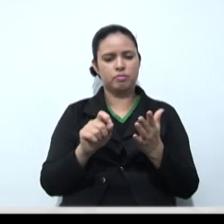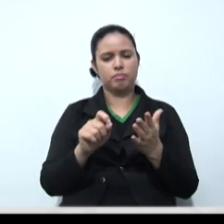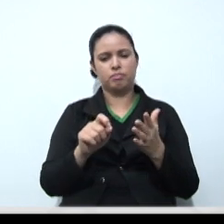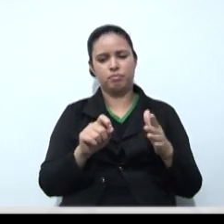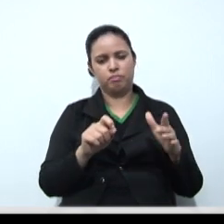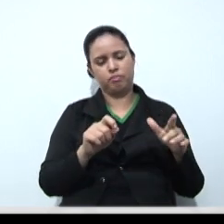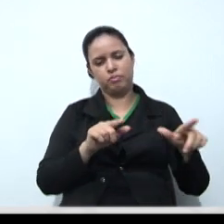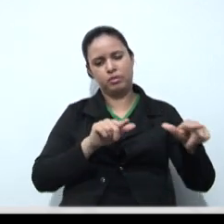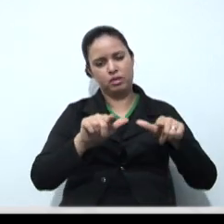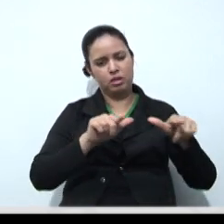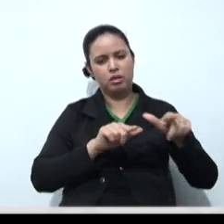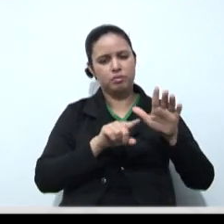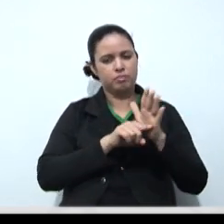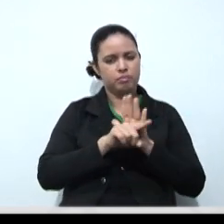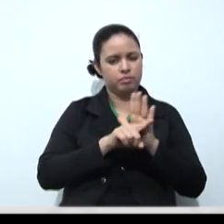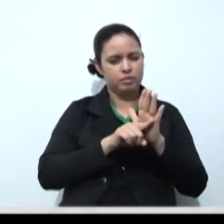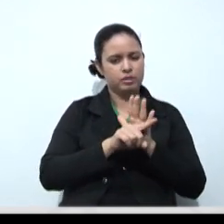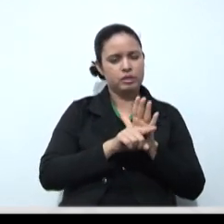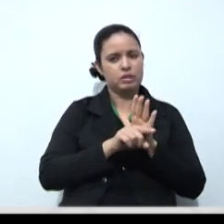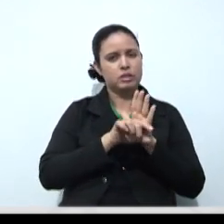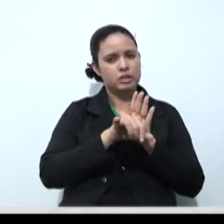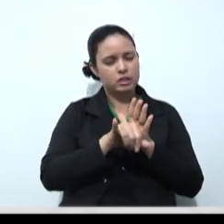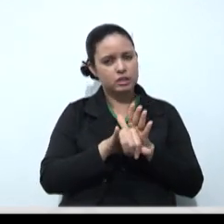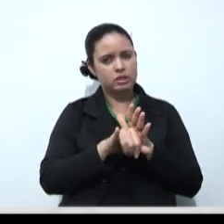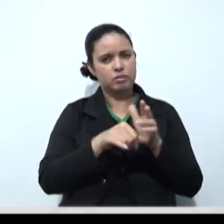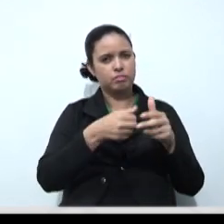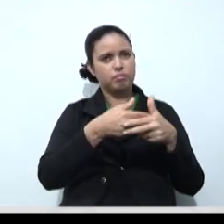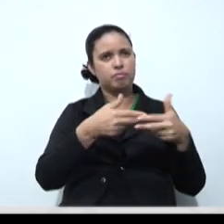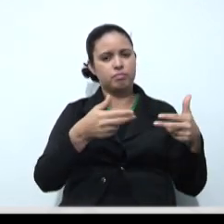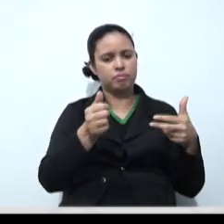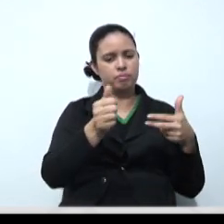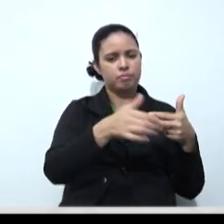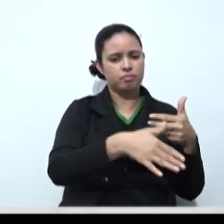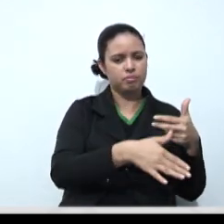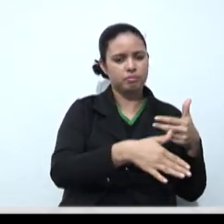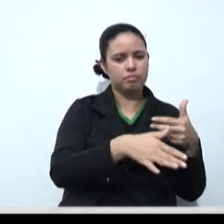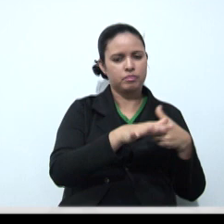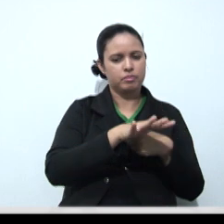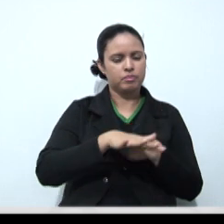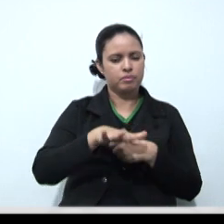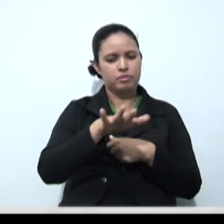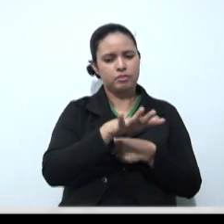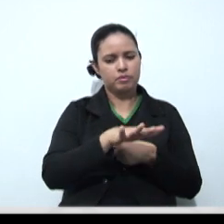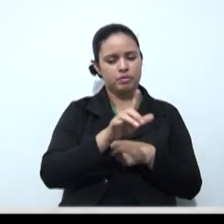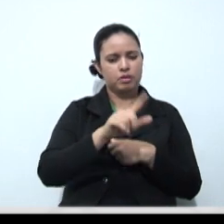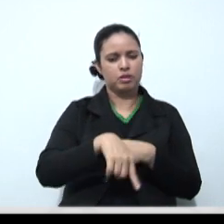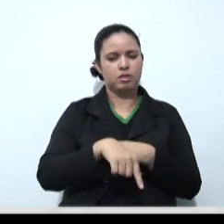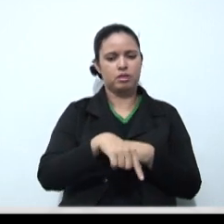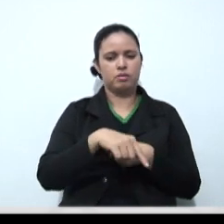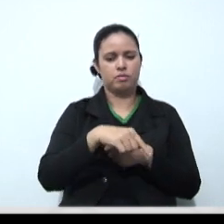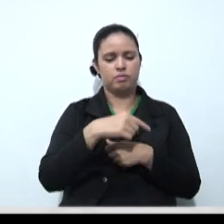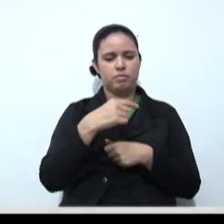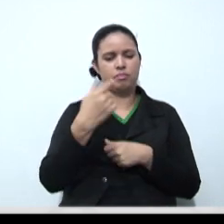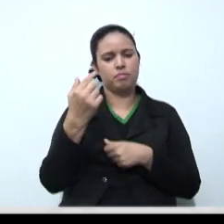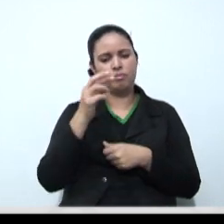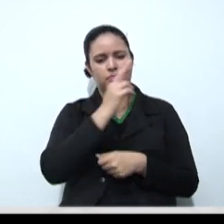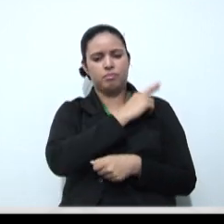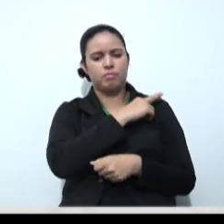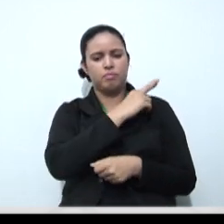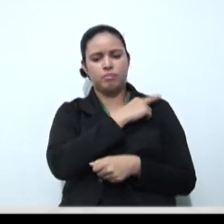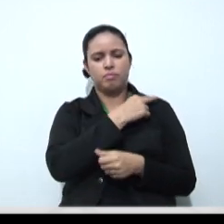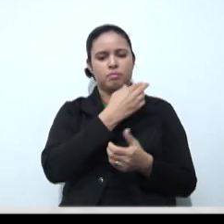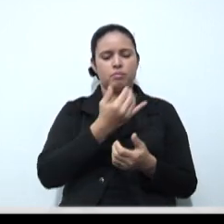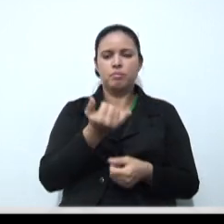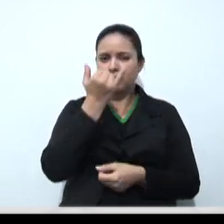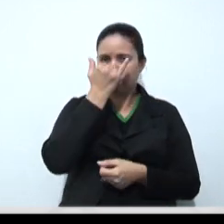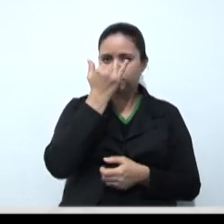de suspensão, sendo o titular da autorização de exploração dos minérios responsável pelos danos ambientais.